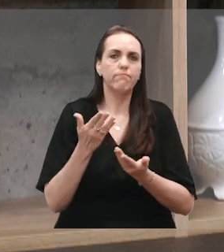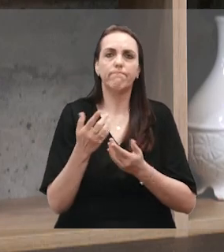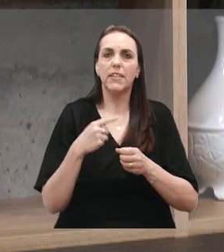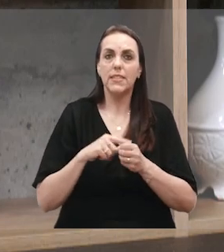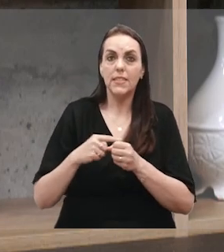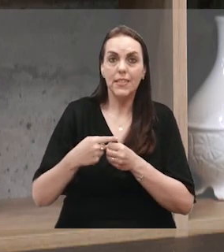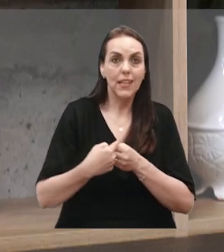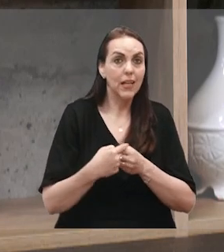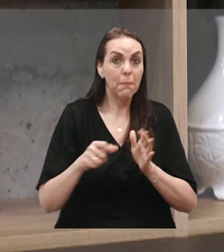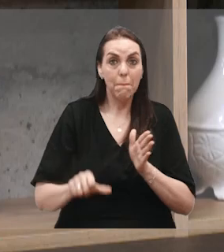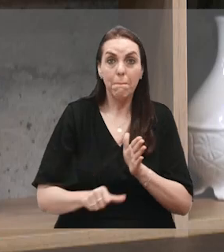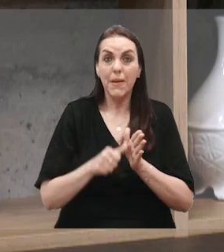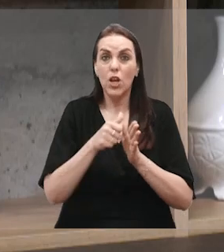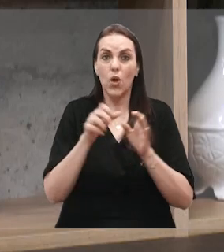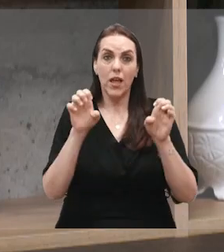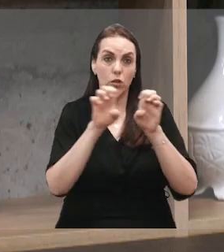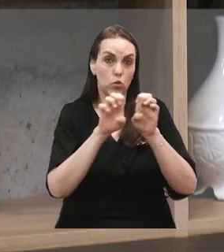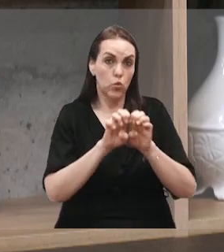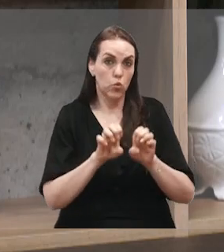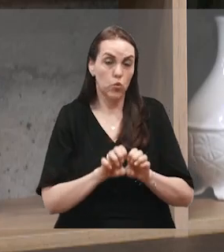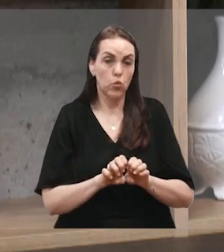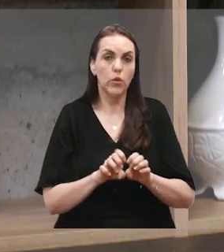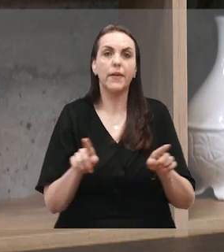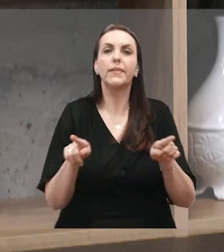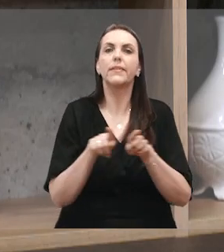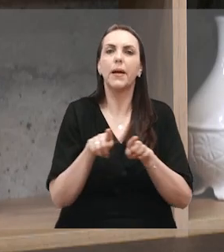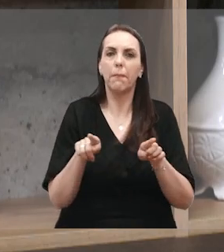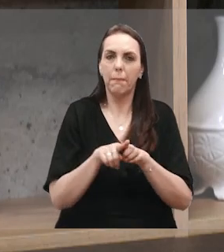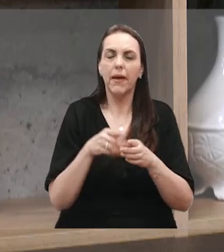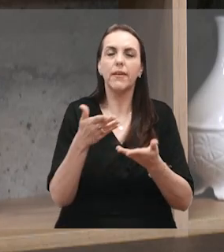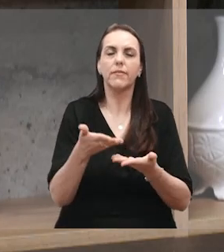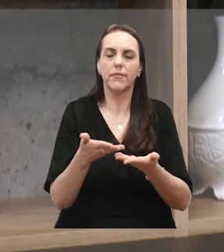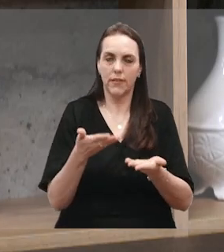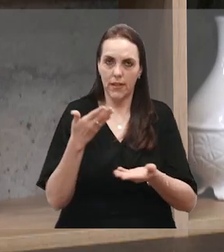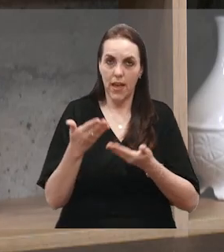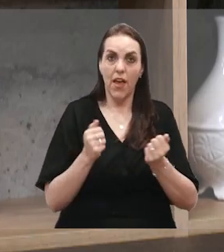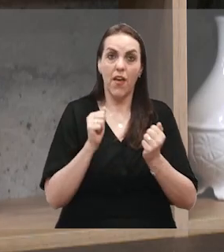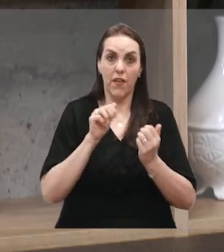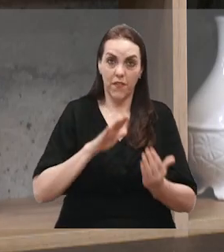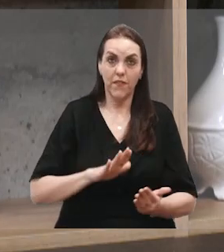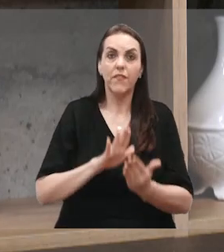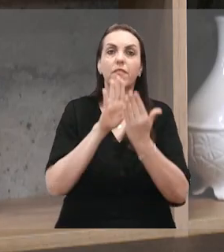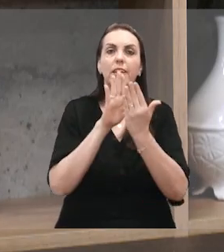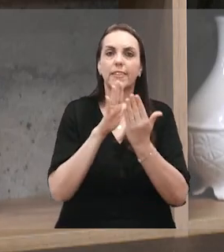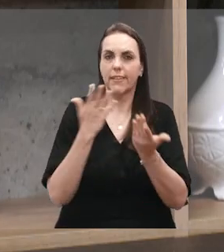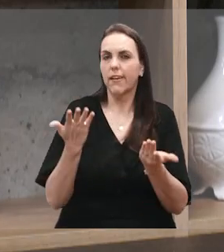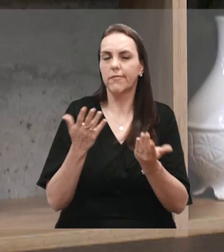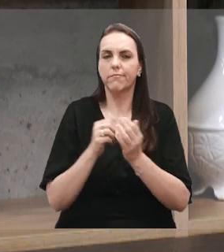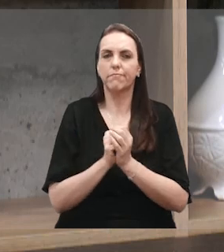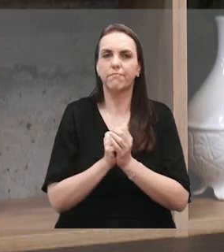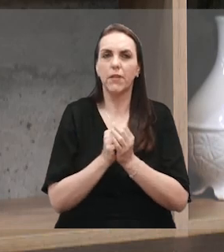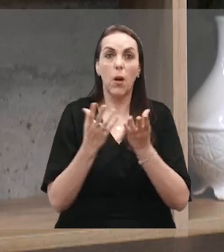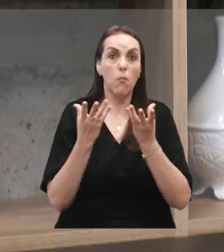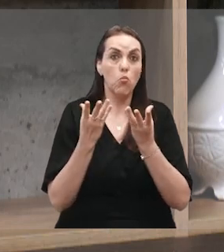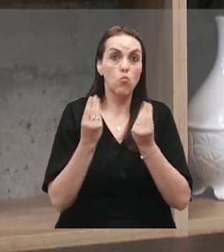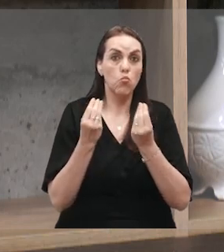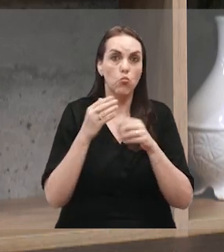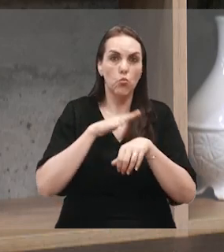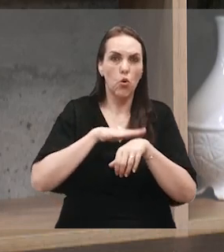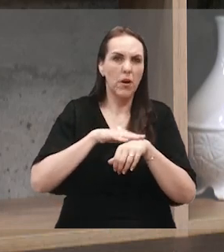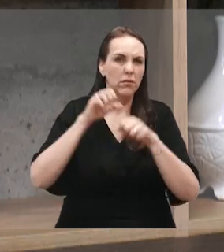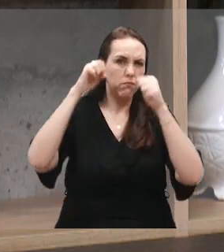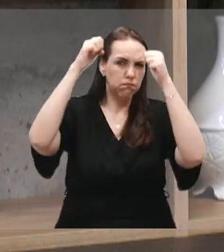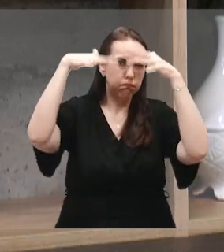melhorar essa infraestrutura, também fazendo frente a situações de grandes enxurradas, para que